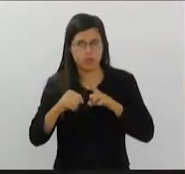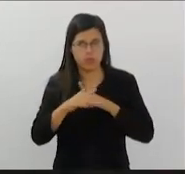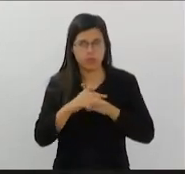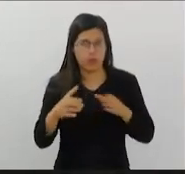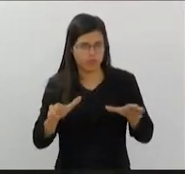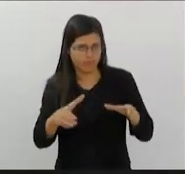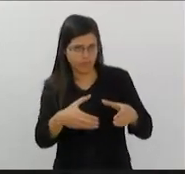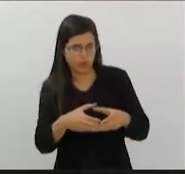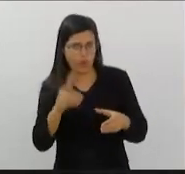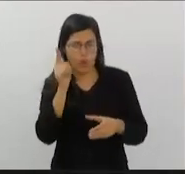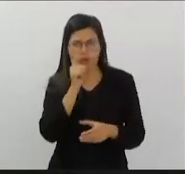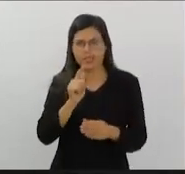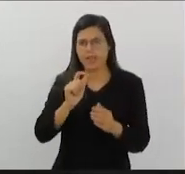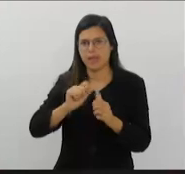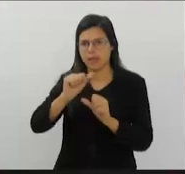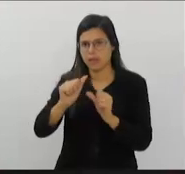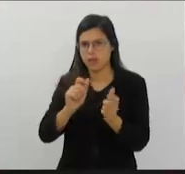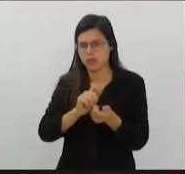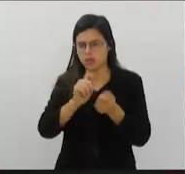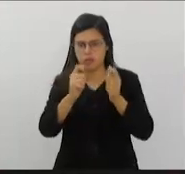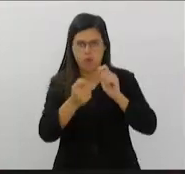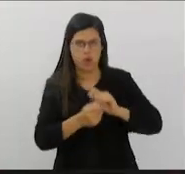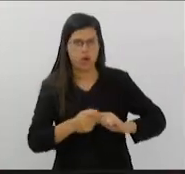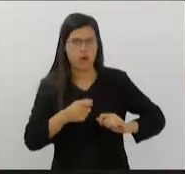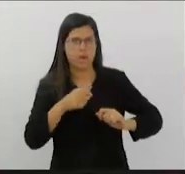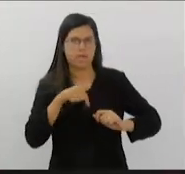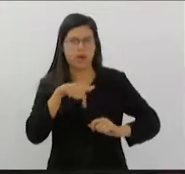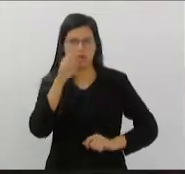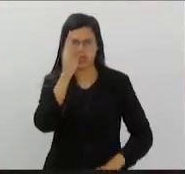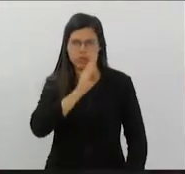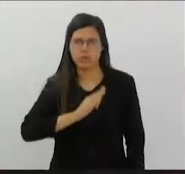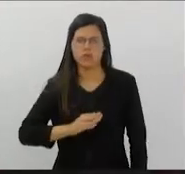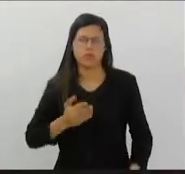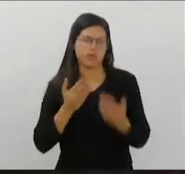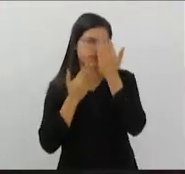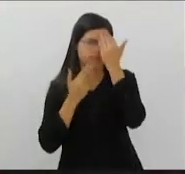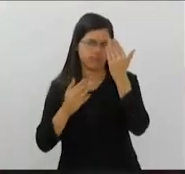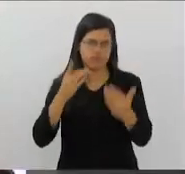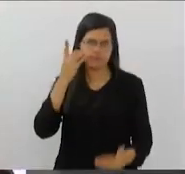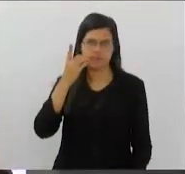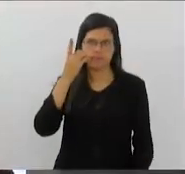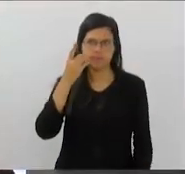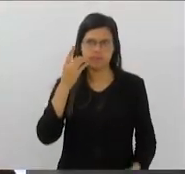que a gente vai conseguir transformar a realidade do nosso país. Muito obrigado, deputado.